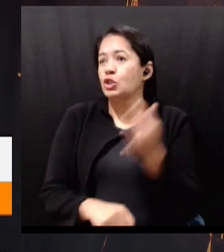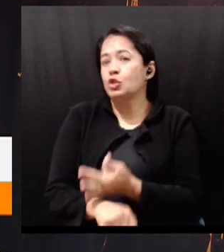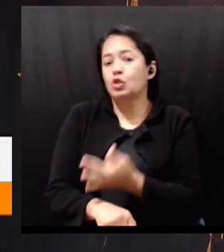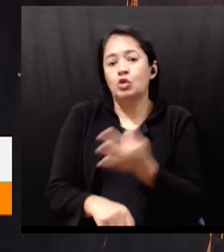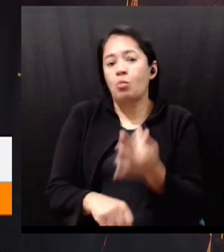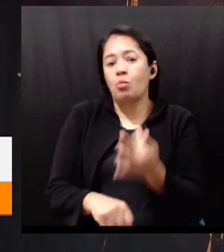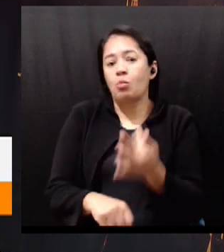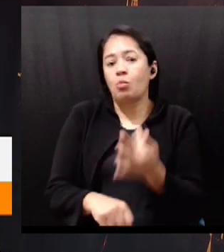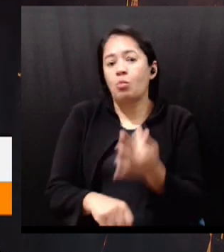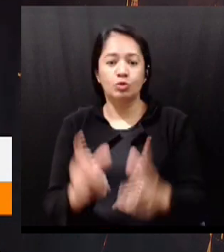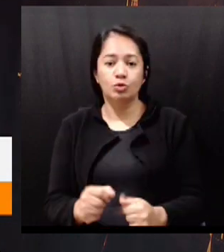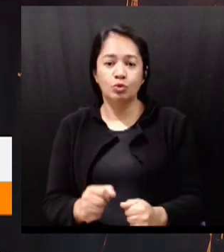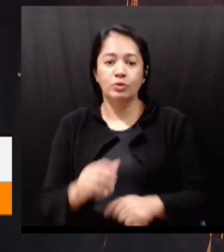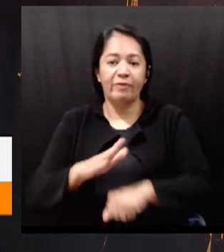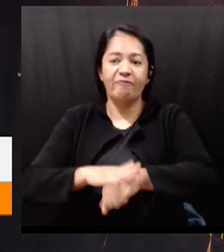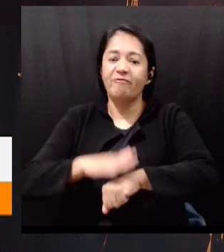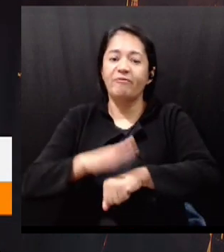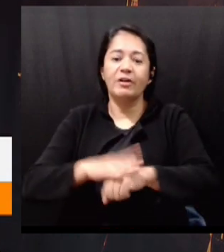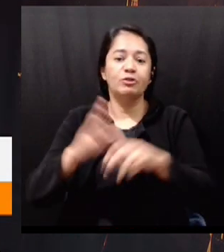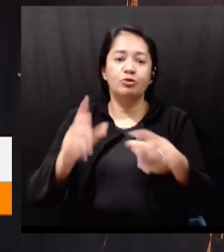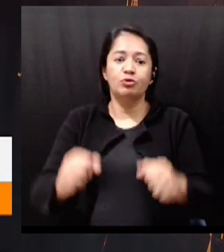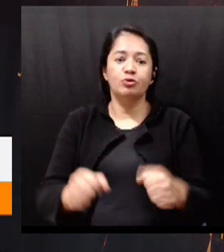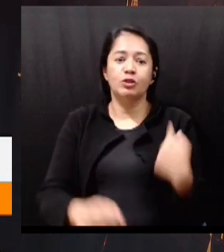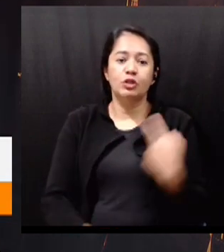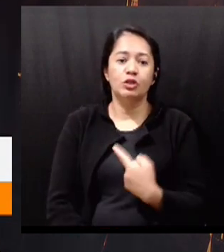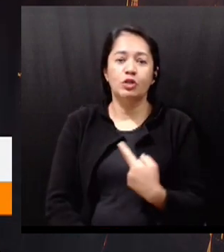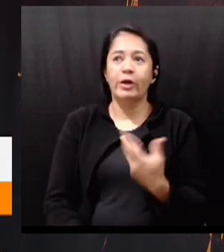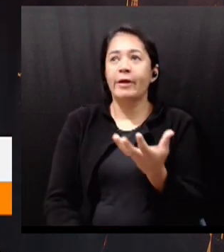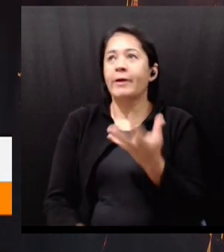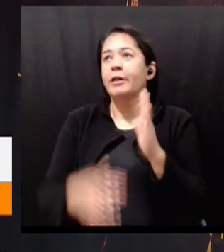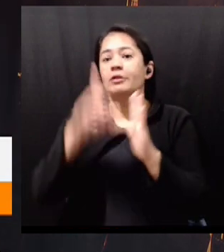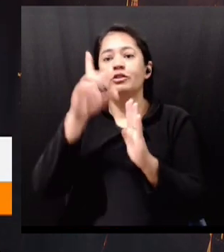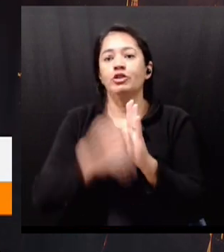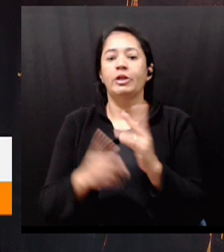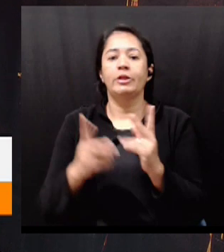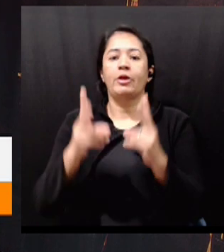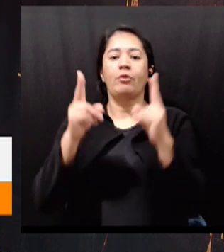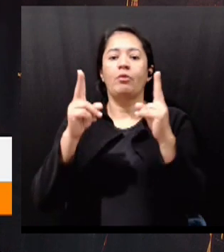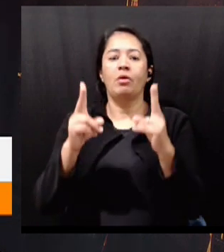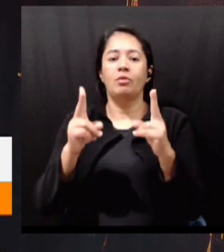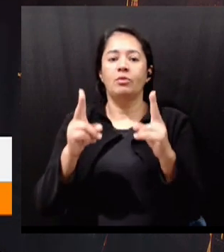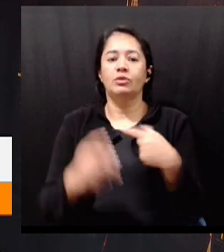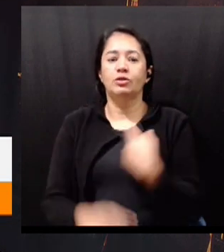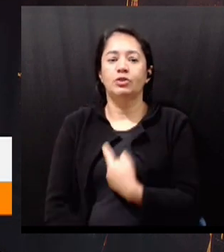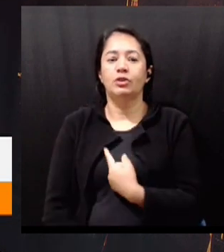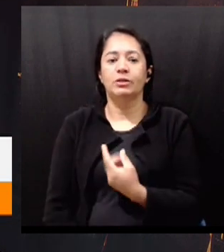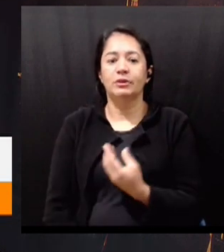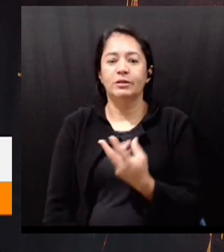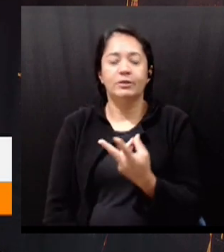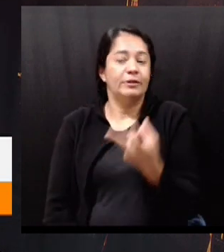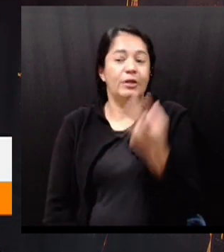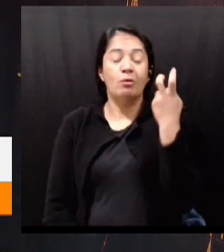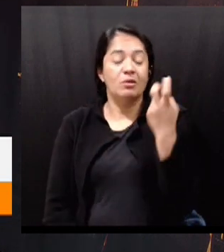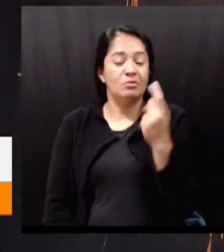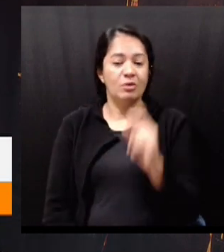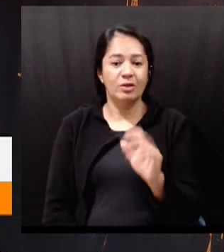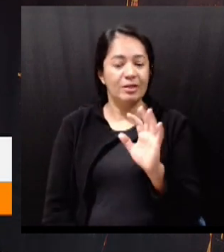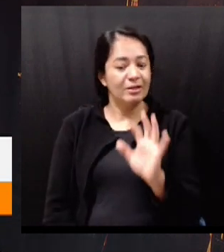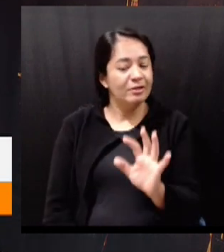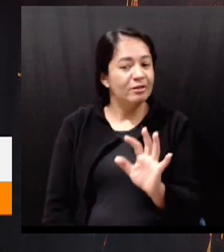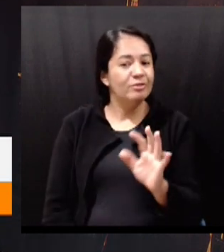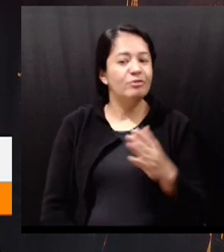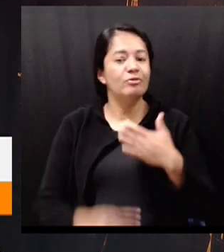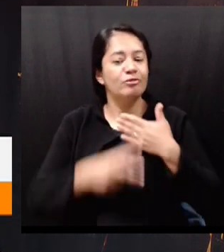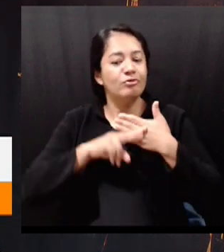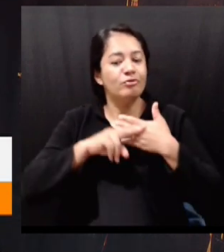querendo, os direitos iguais, né, a gente não percebeu que isso trouxe uma